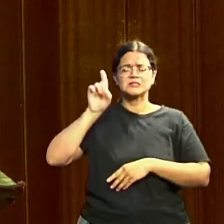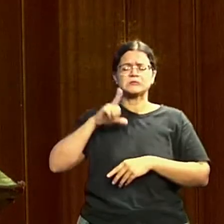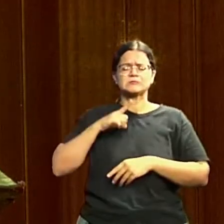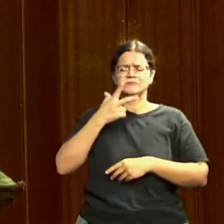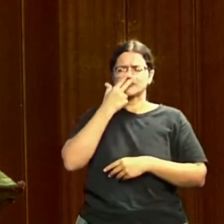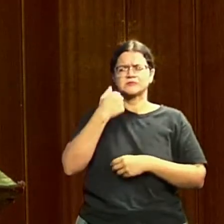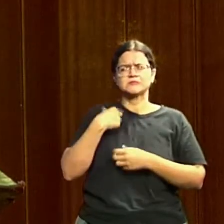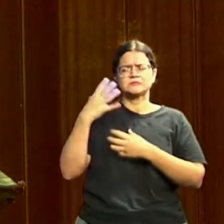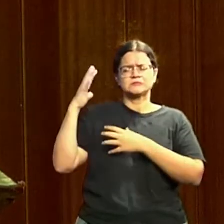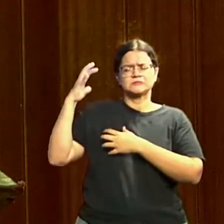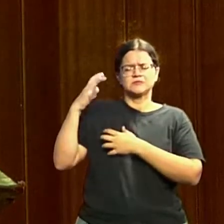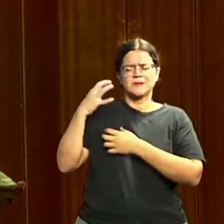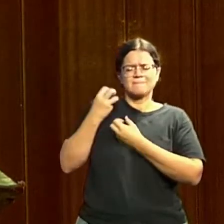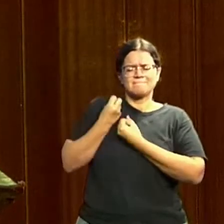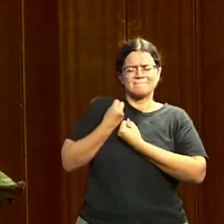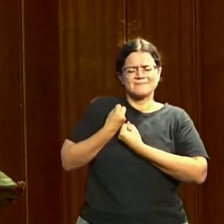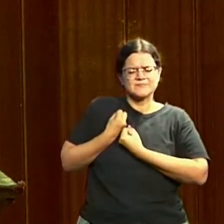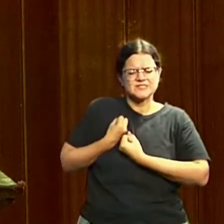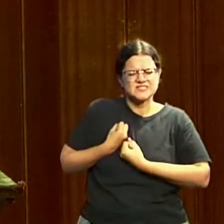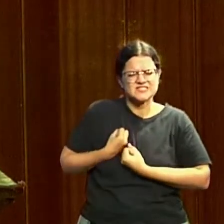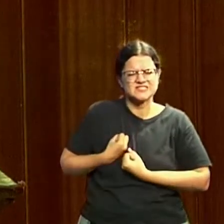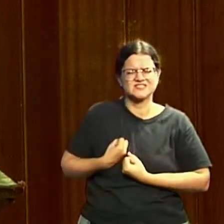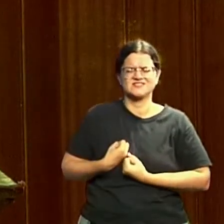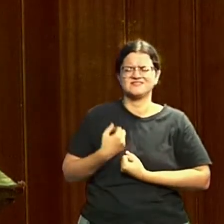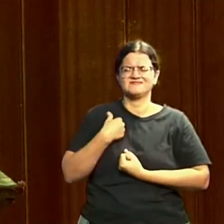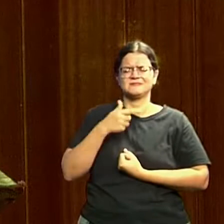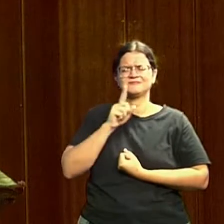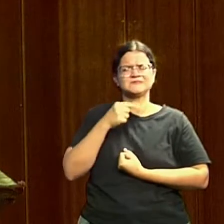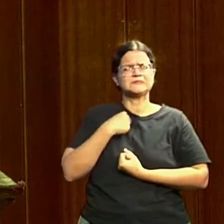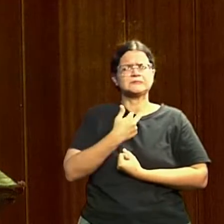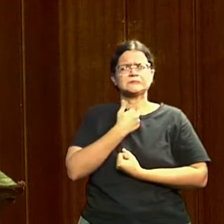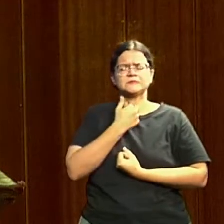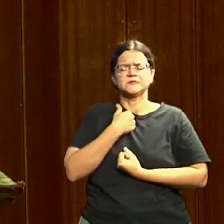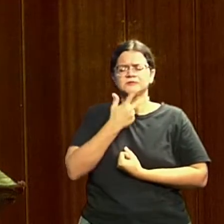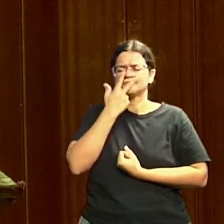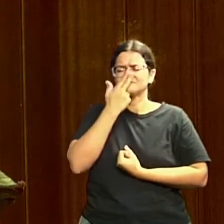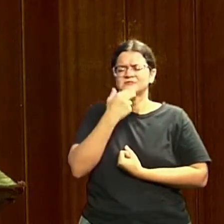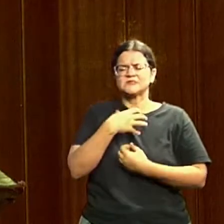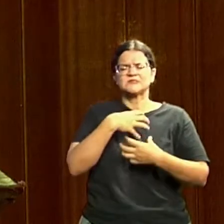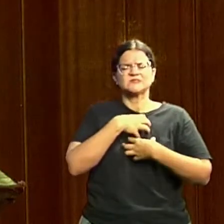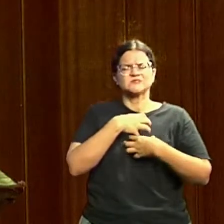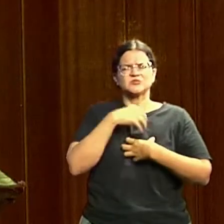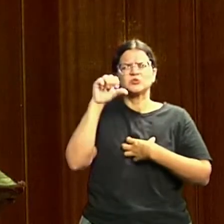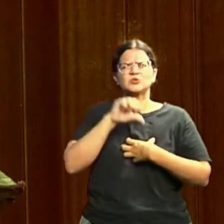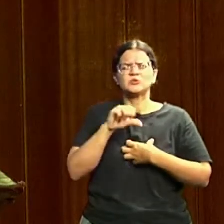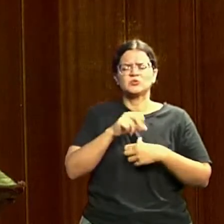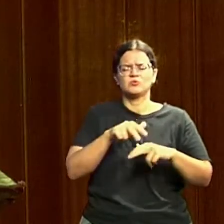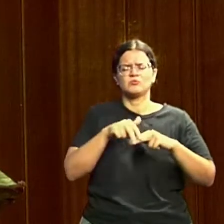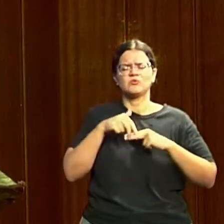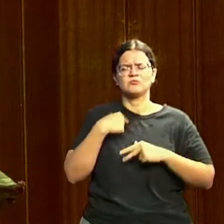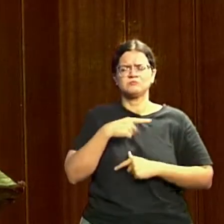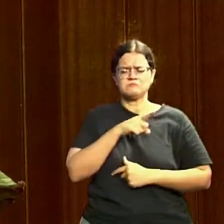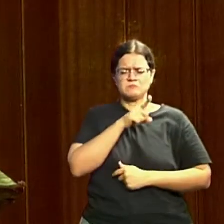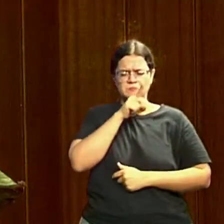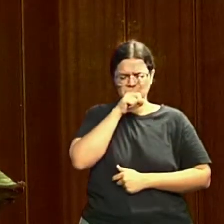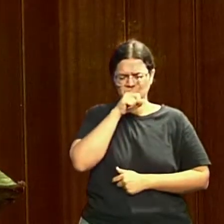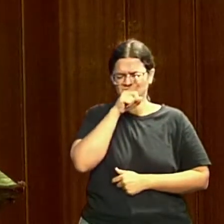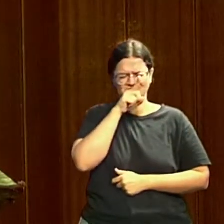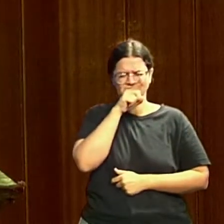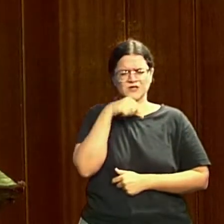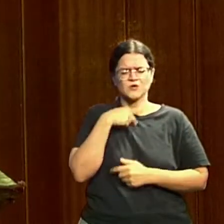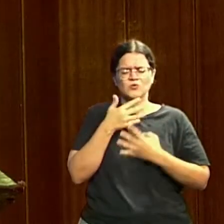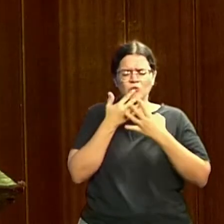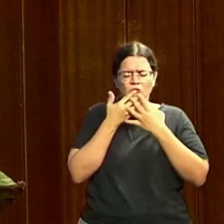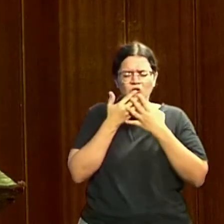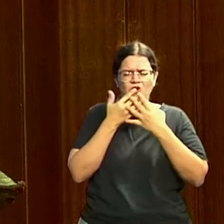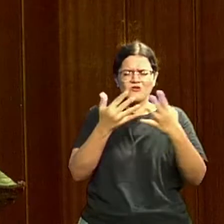pesava sobre mim. O meu humor se tornou em sequidão e em estio. Confessei-me o